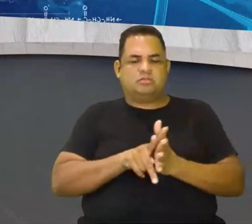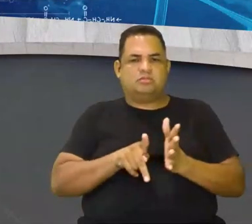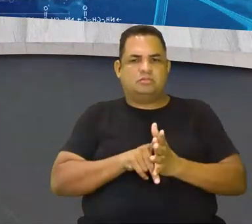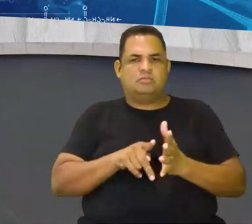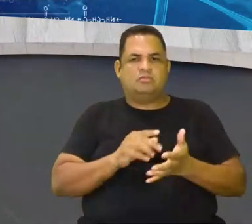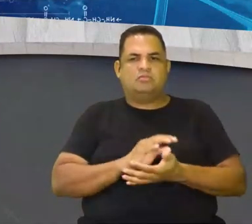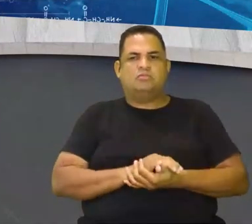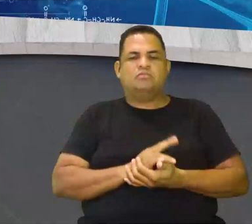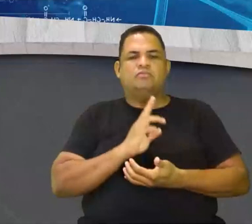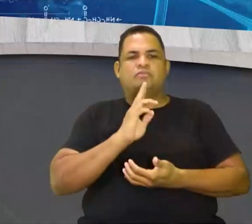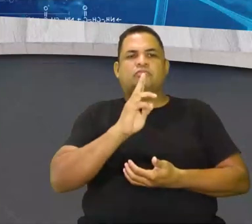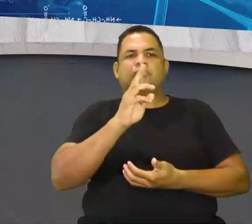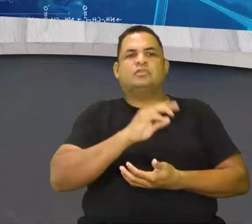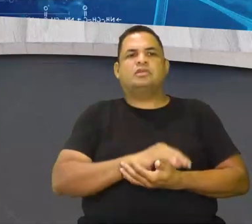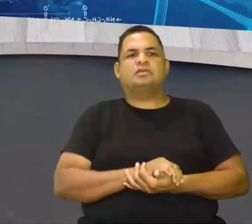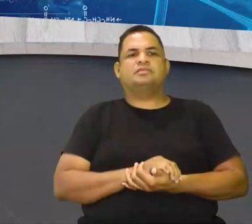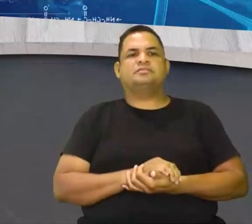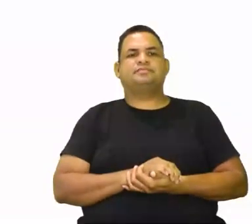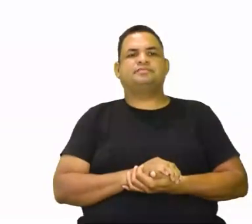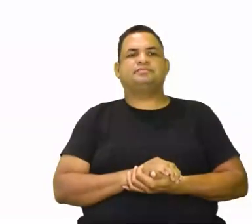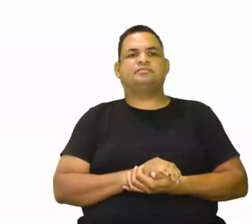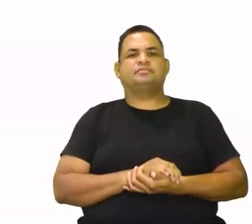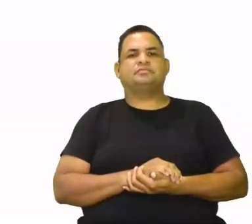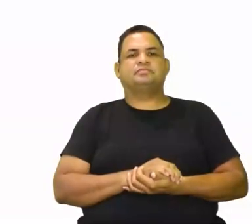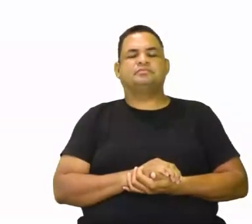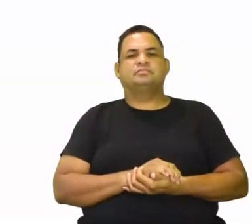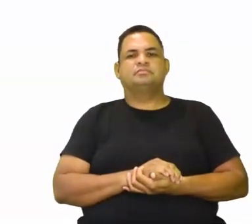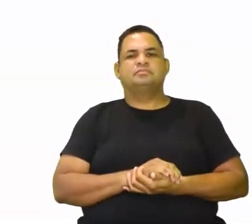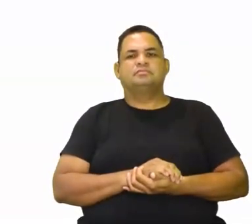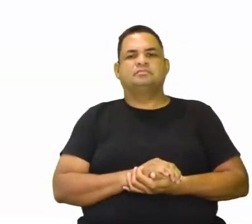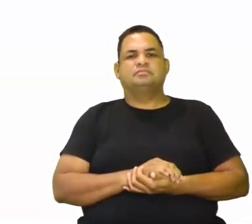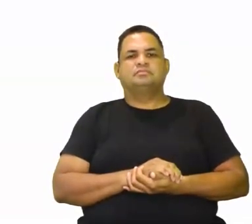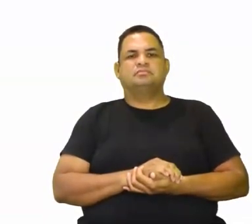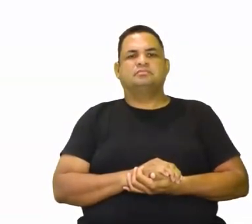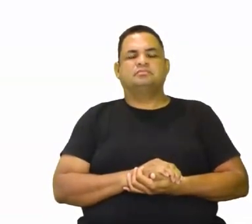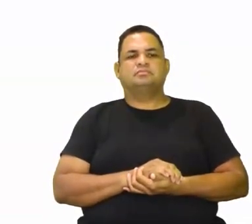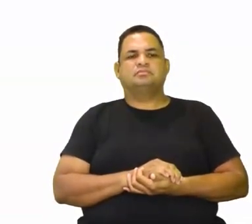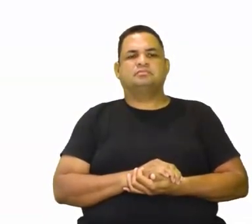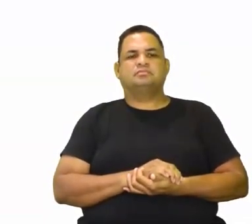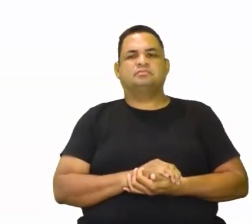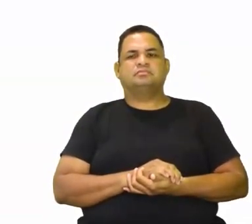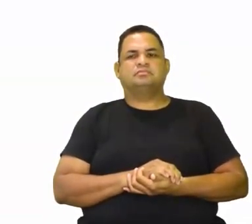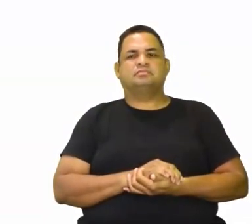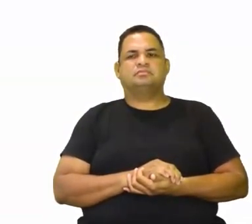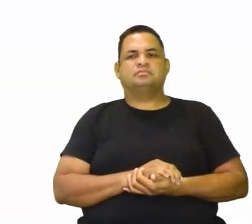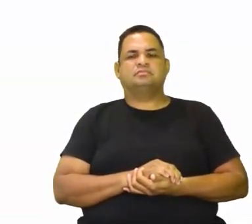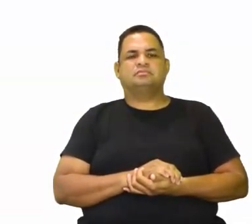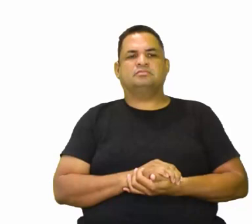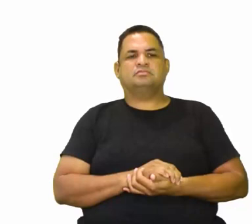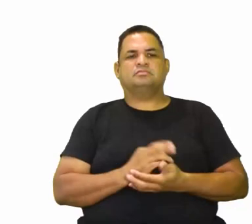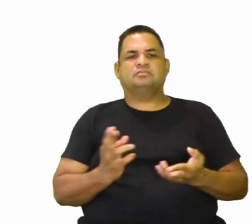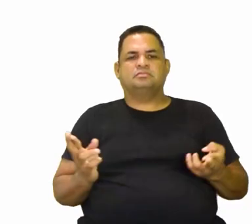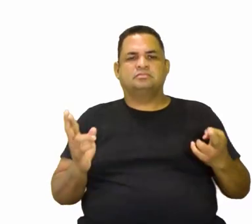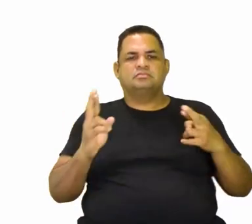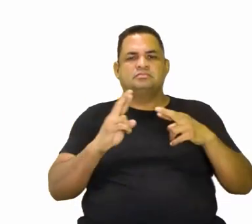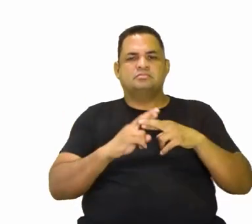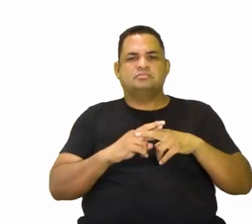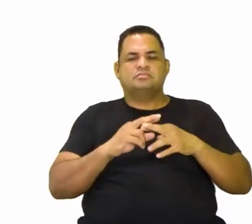Exatamente. Então, vamos continuar nossa aula? Vamos lá para a gente ver aqui, ó. Olha só, nas